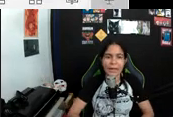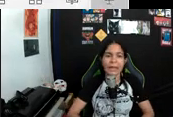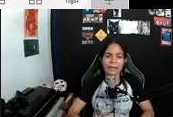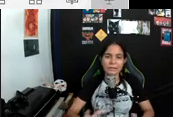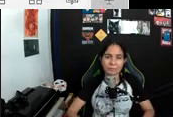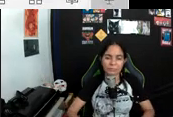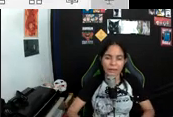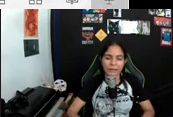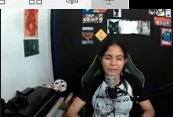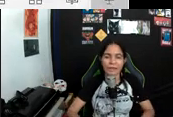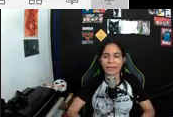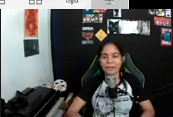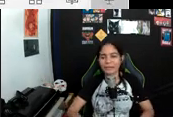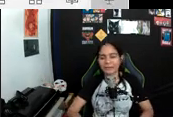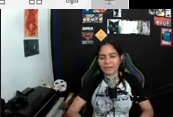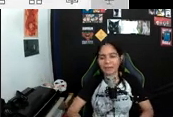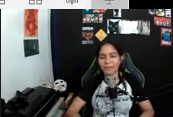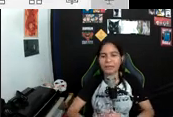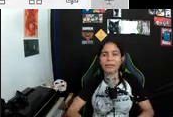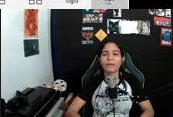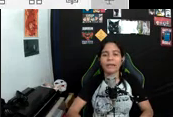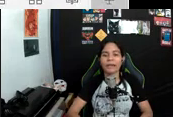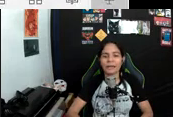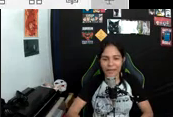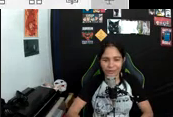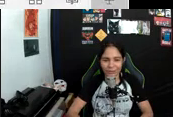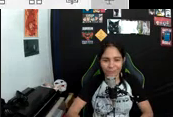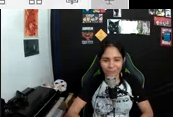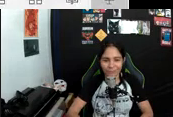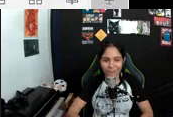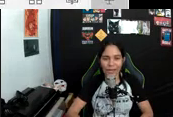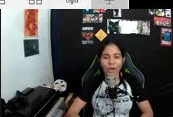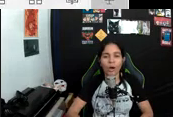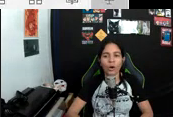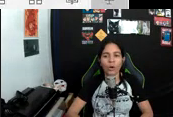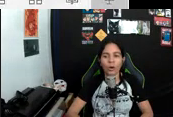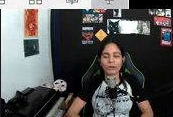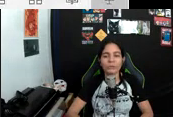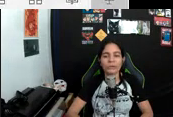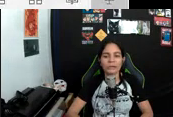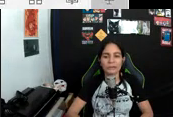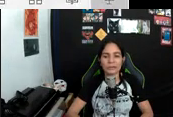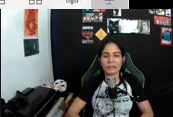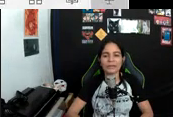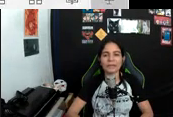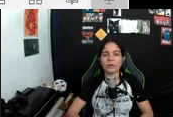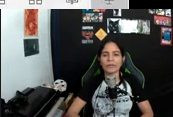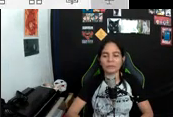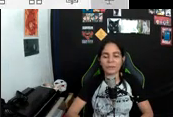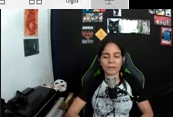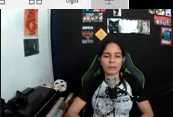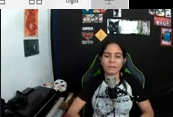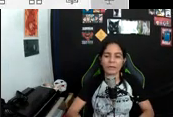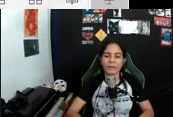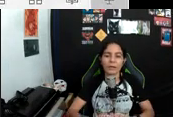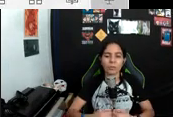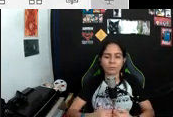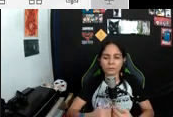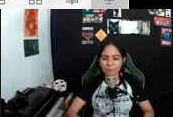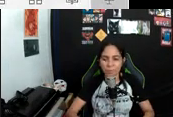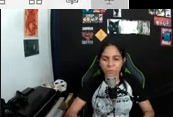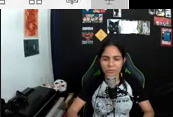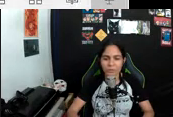Infelizmente, essa parte a gente sabe que não é a realidade, né? Hoje, muitas vezes, o hospital ele